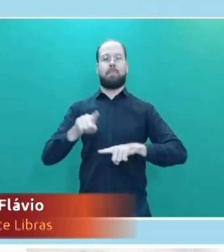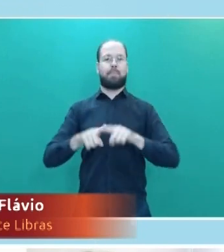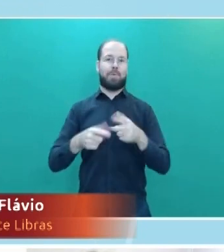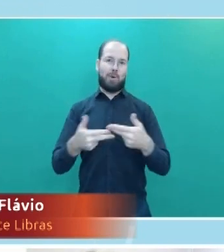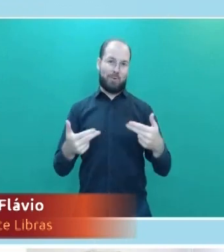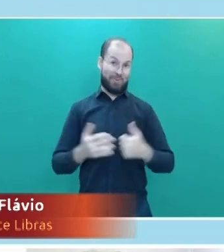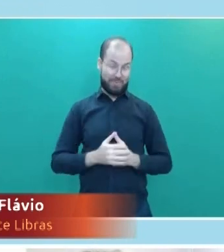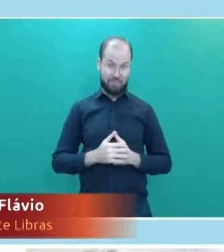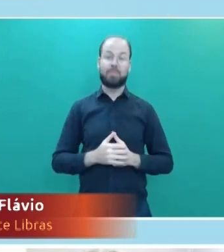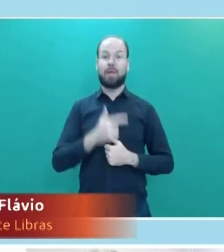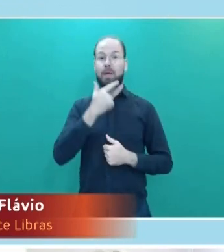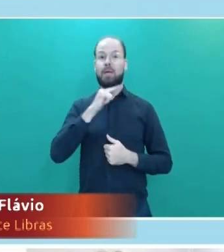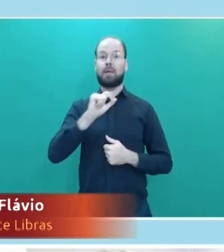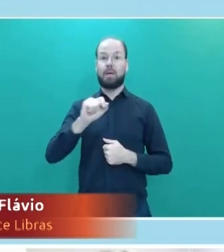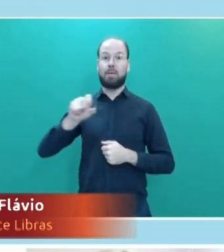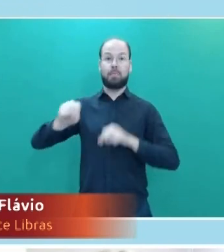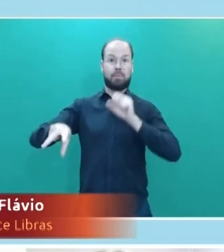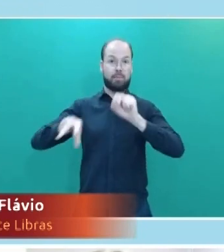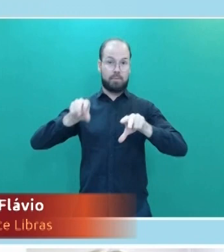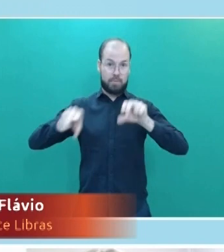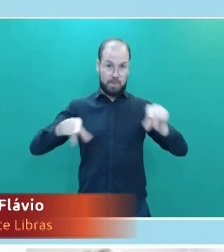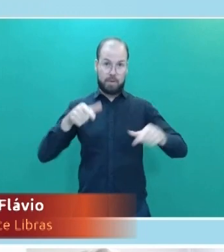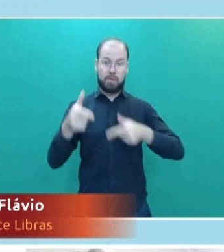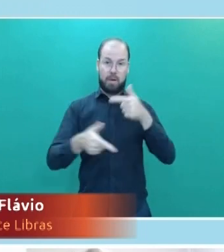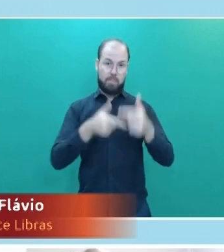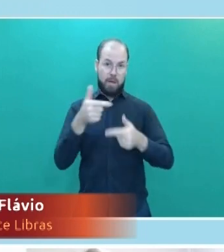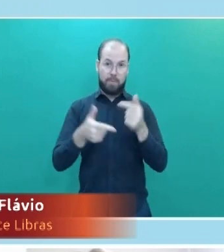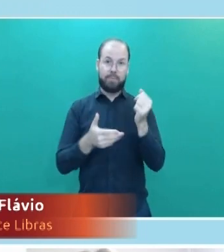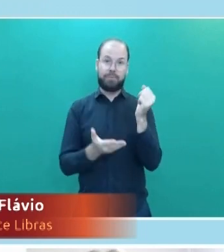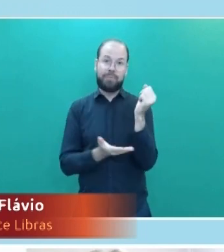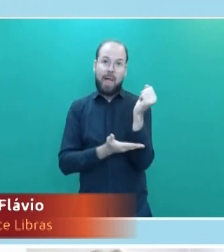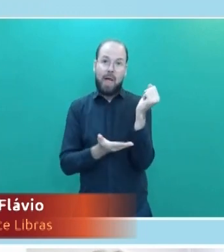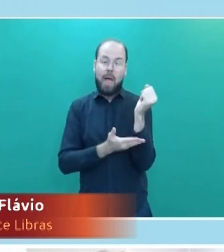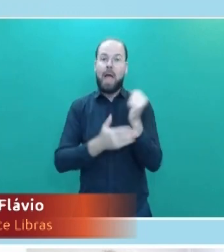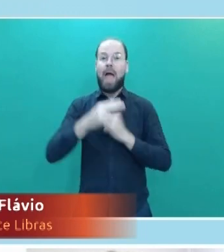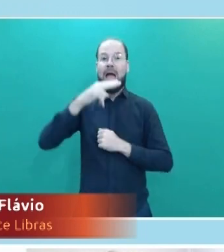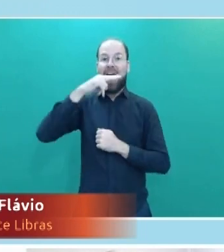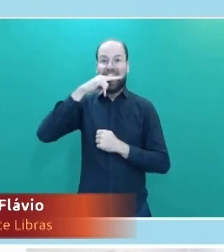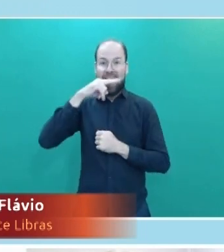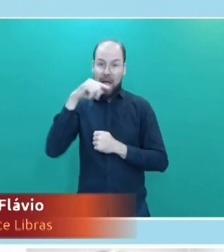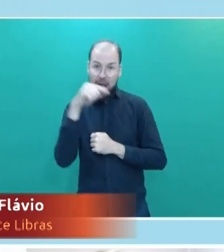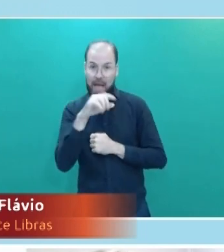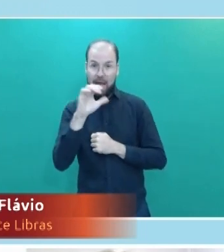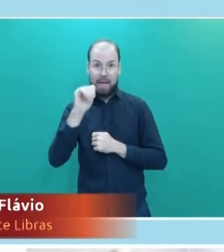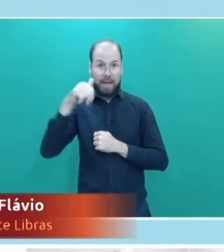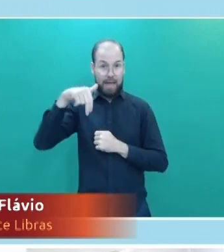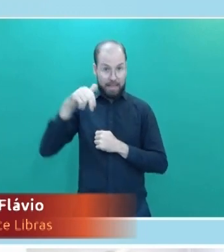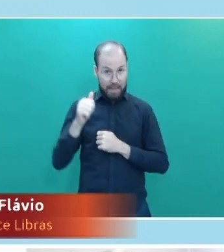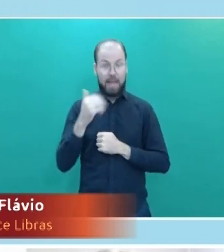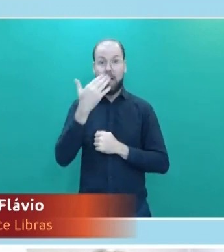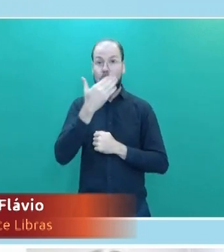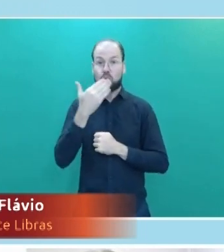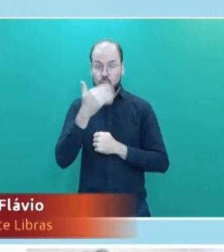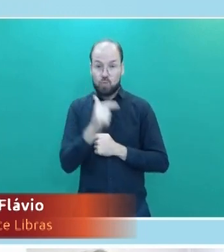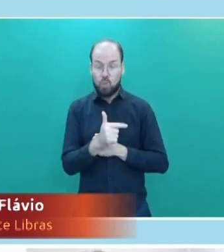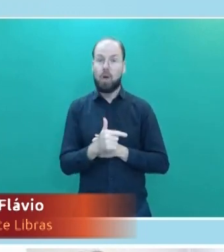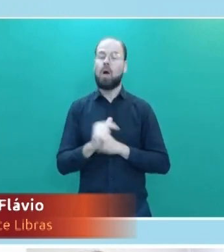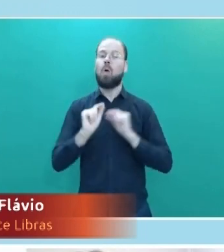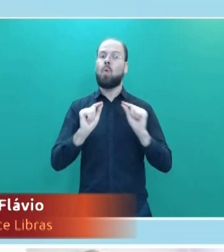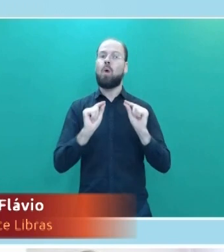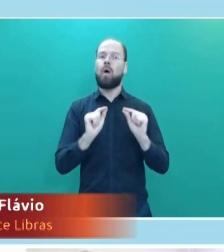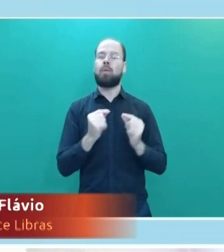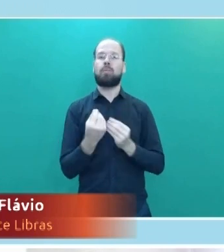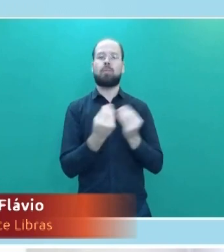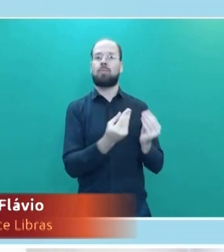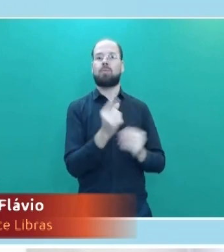atua no cultivo da cana-de-açúcar, além de perder a característica humana, né, que seria essa desumanização, ele